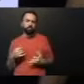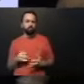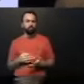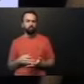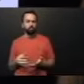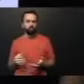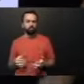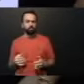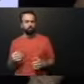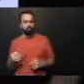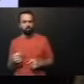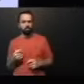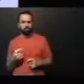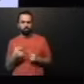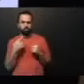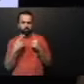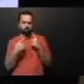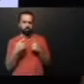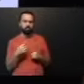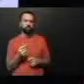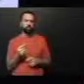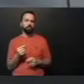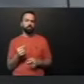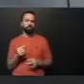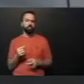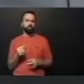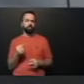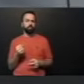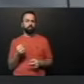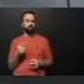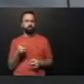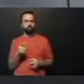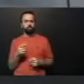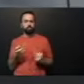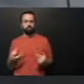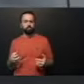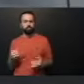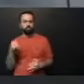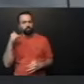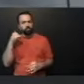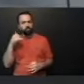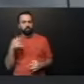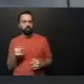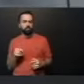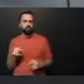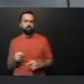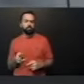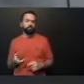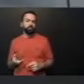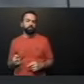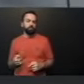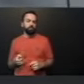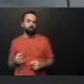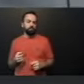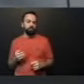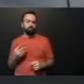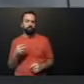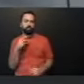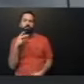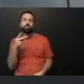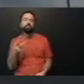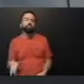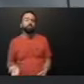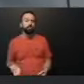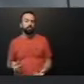Vamos, diga uma vez por todas, com quem deseja falar? Silêncio. Vamos, diga, com